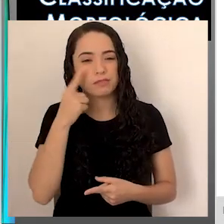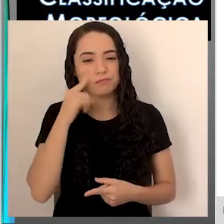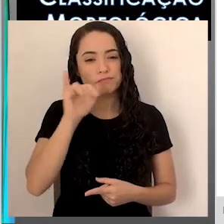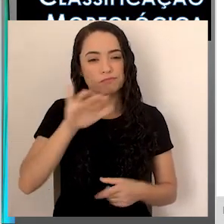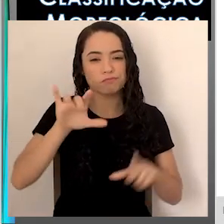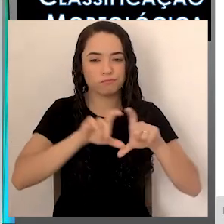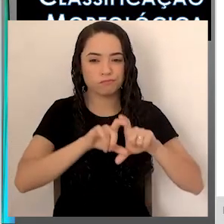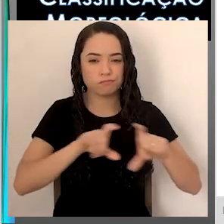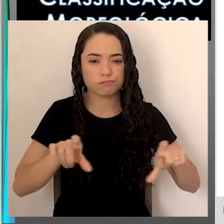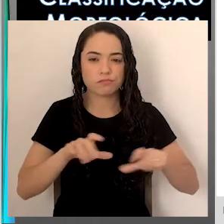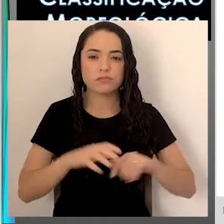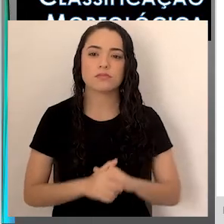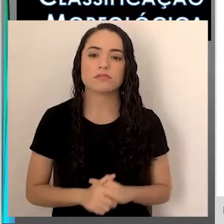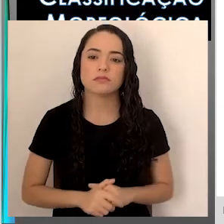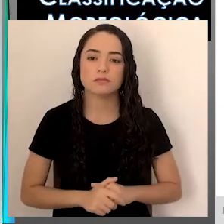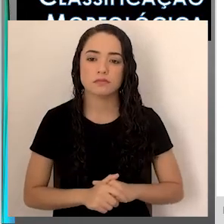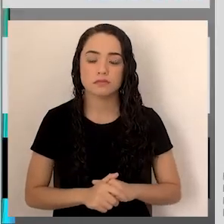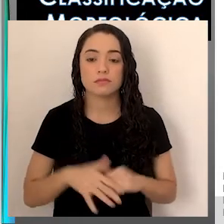imagem inferior direita.